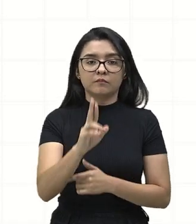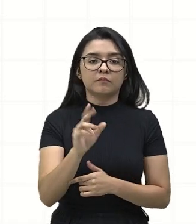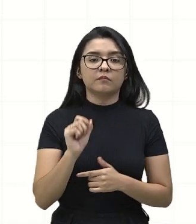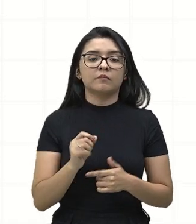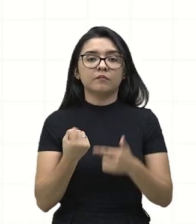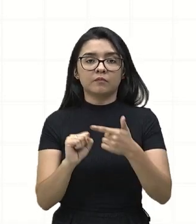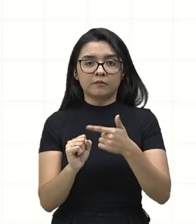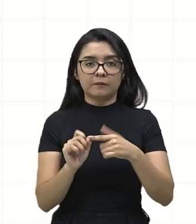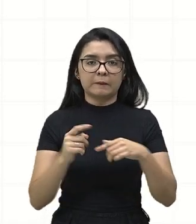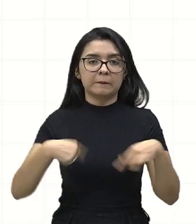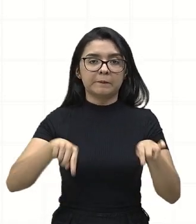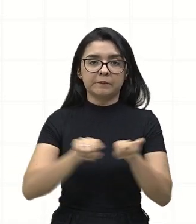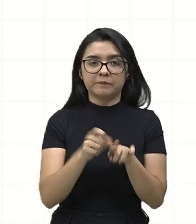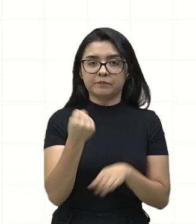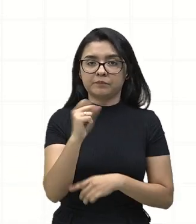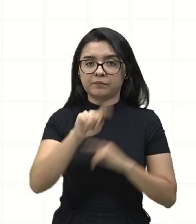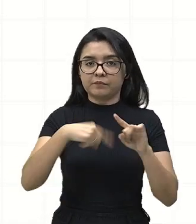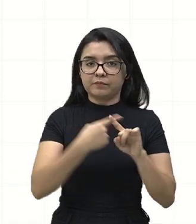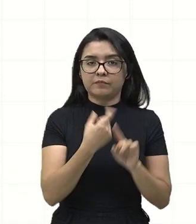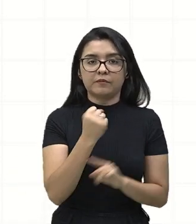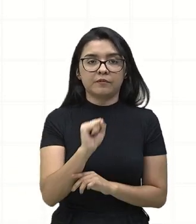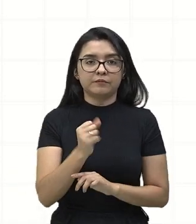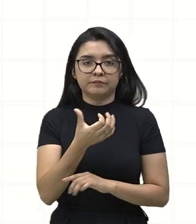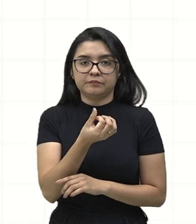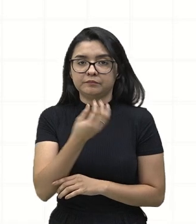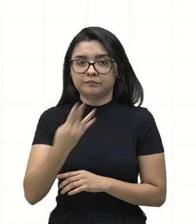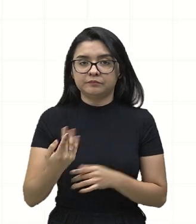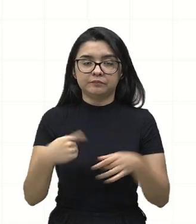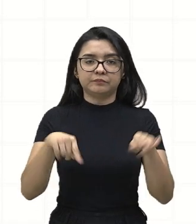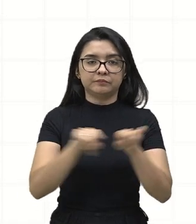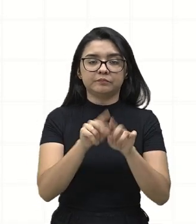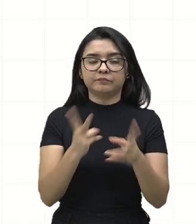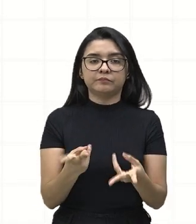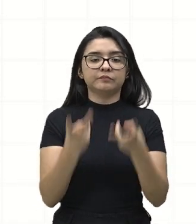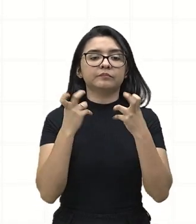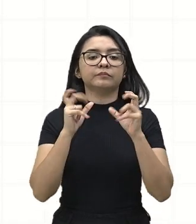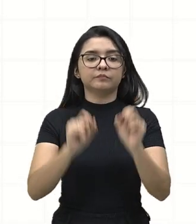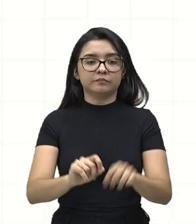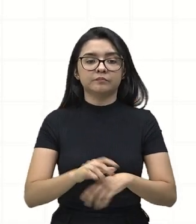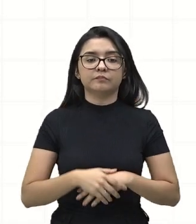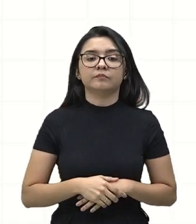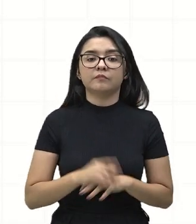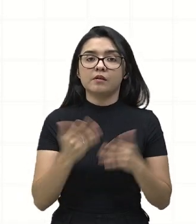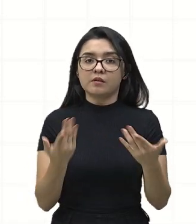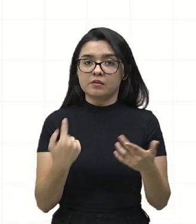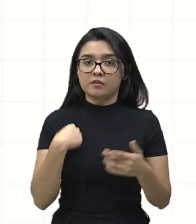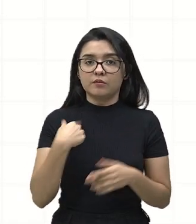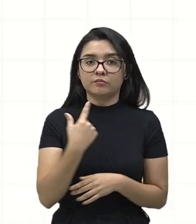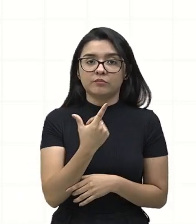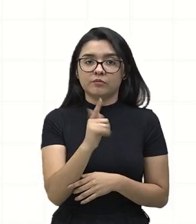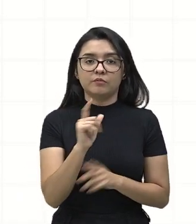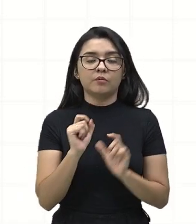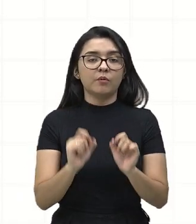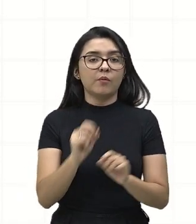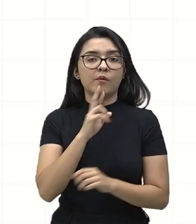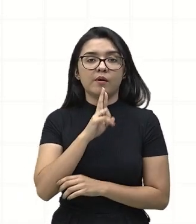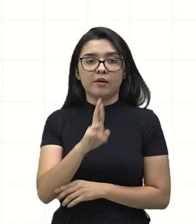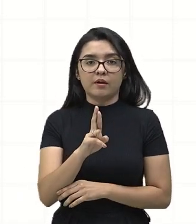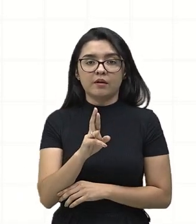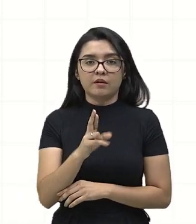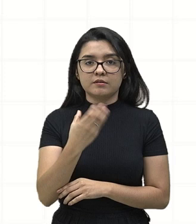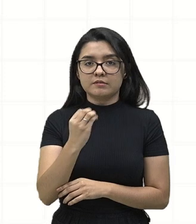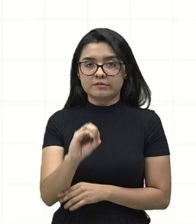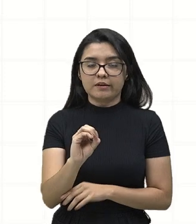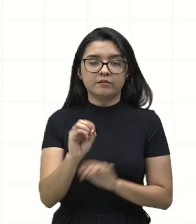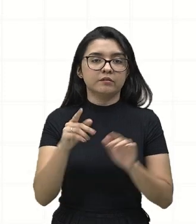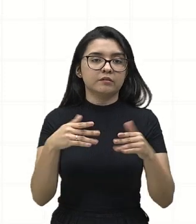dá 8. 8 vezes 8, 64. E vejam só, a divisão não deixa resto. Então,